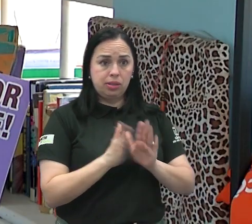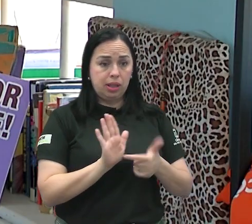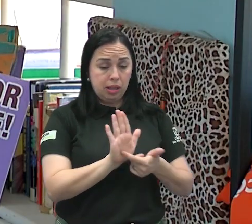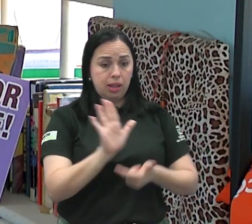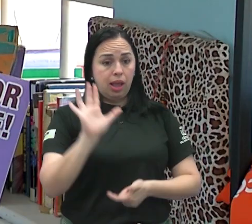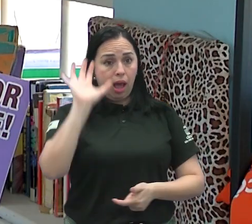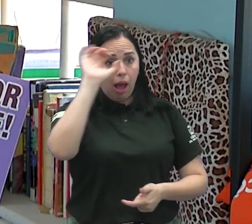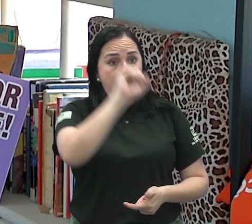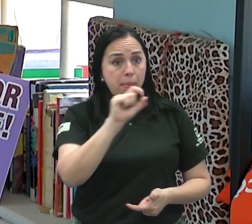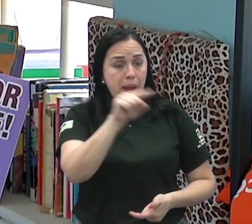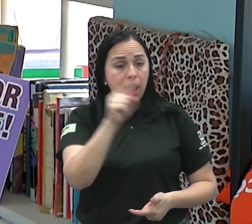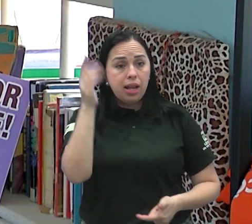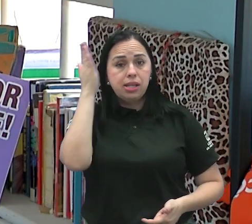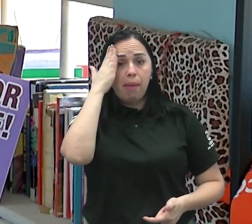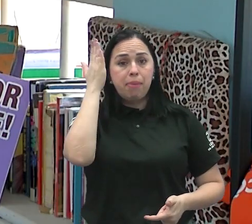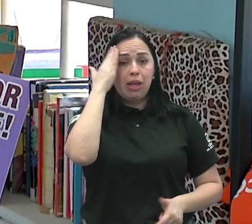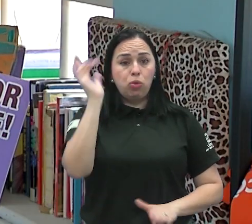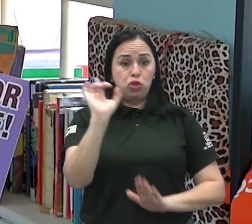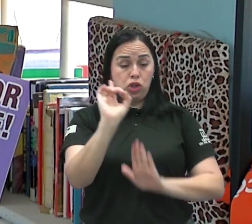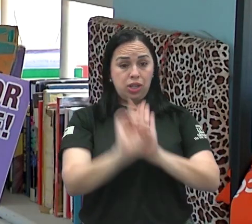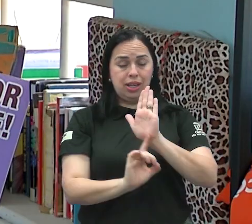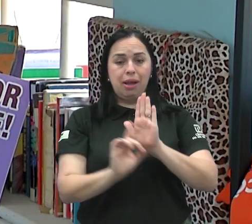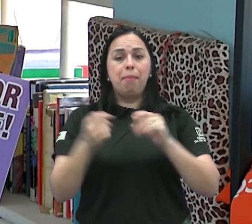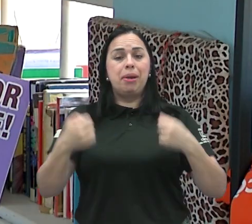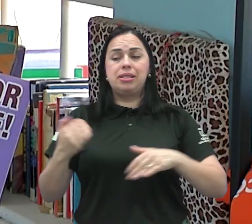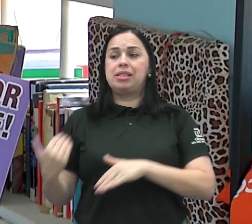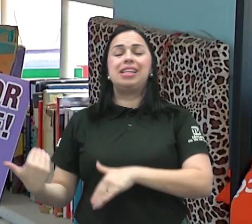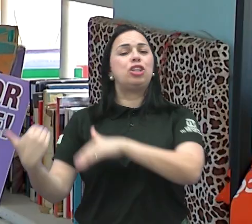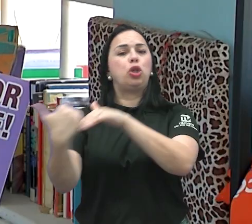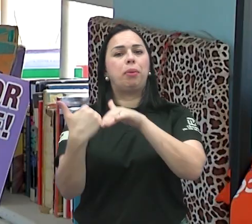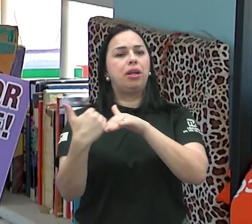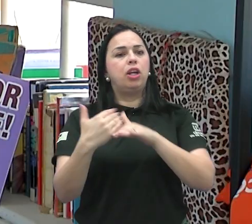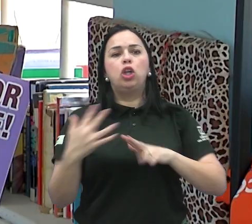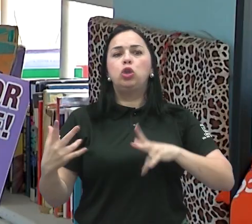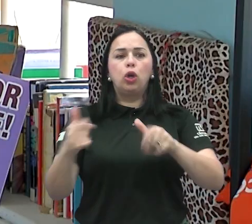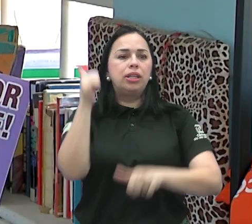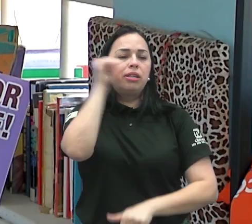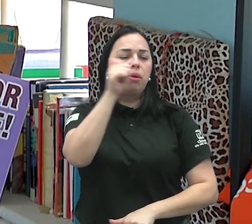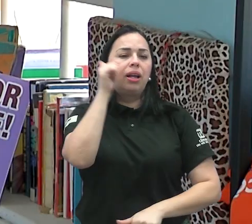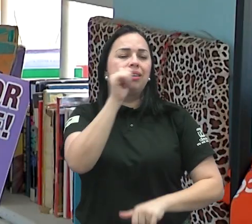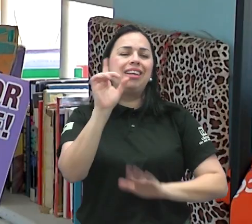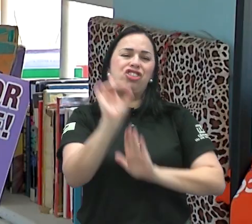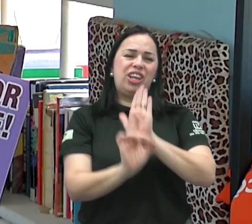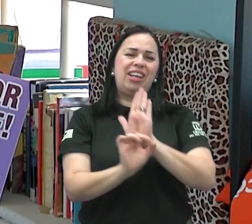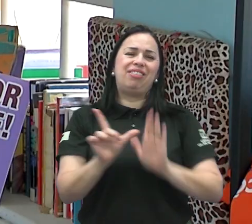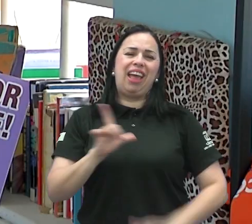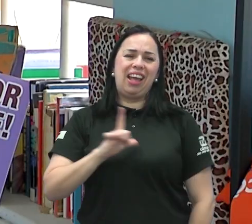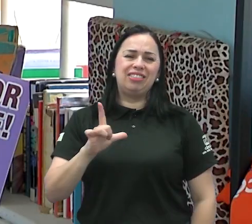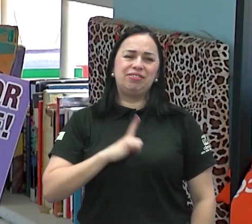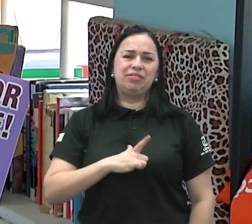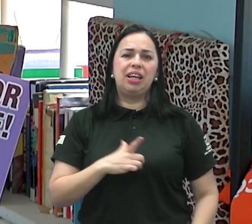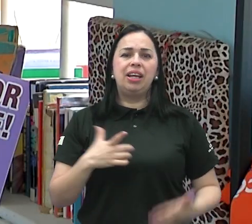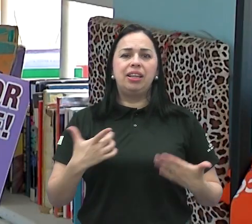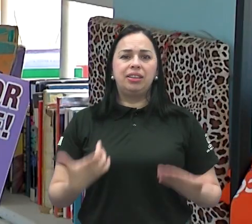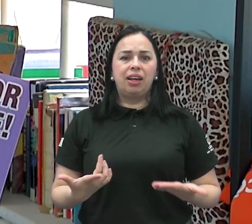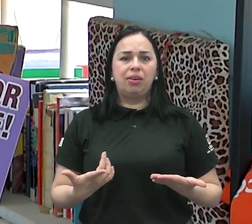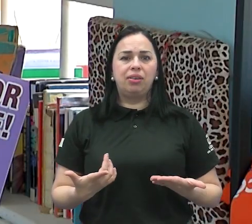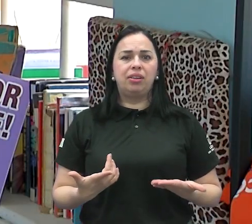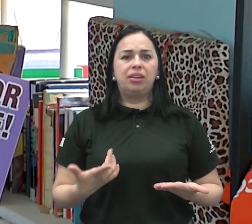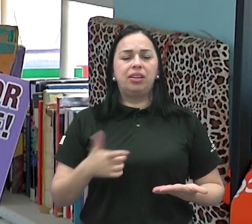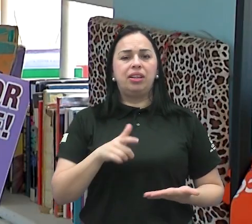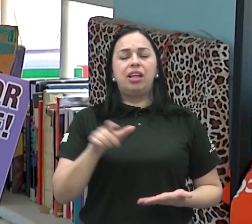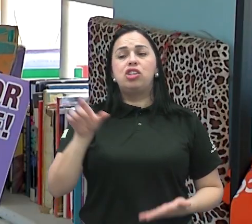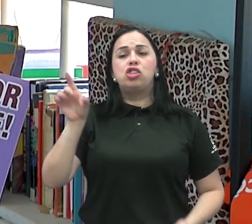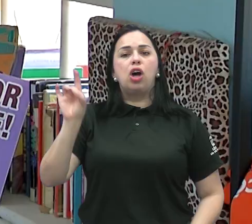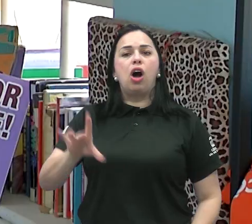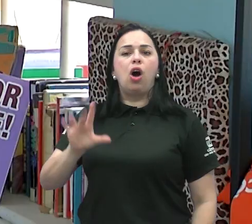propõe para essa mulher que ela aprenda, que ela saiba que o direito tem que ser democrático e que todas nós temos que entender. Então, que